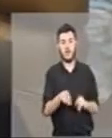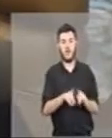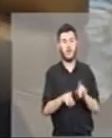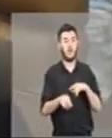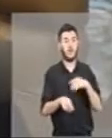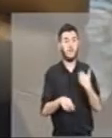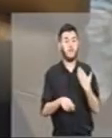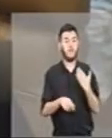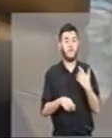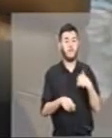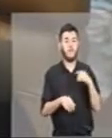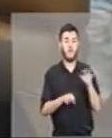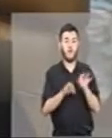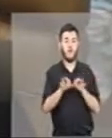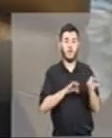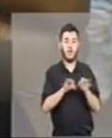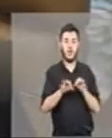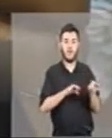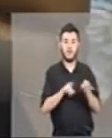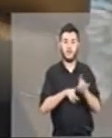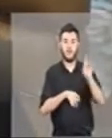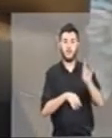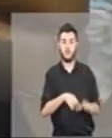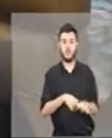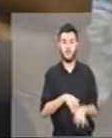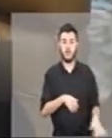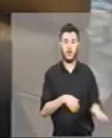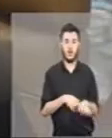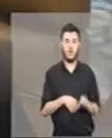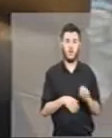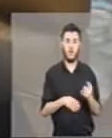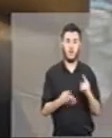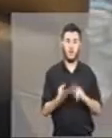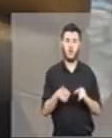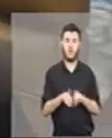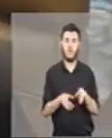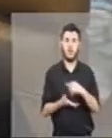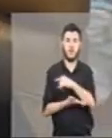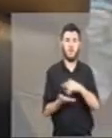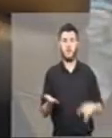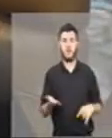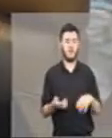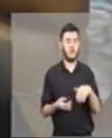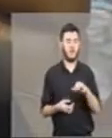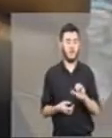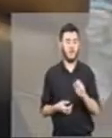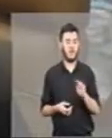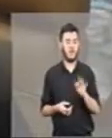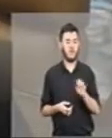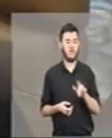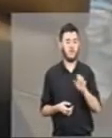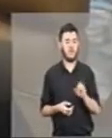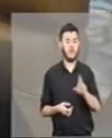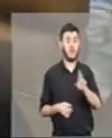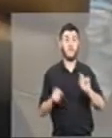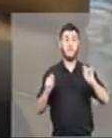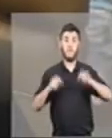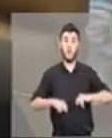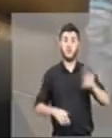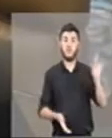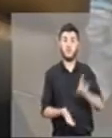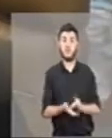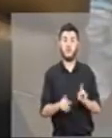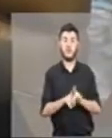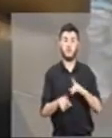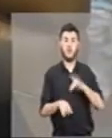de direitos ou até mesmo medidas cautelares de privação da liberdade podem ser legitimamente